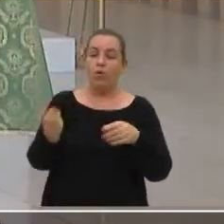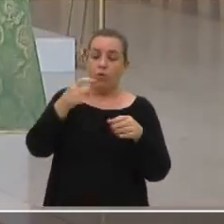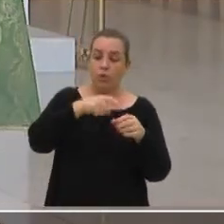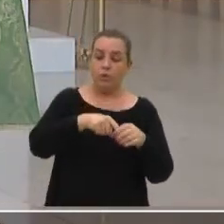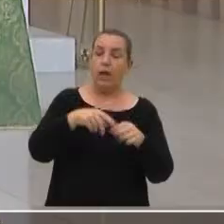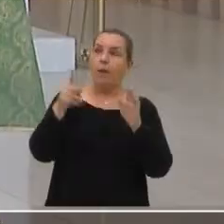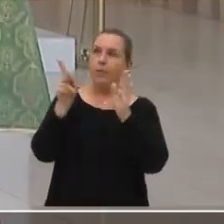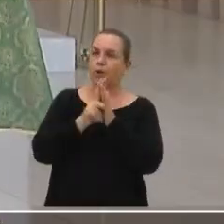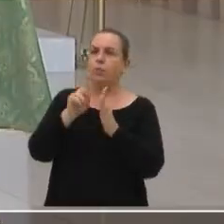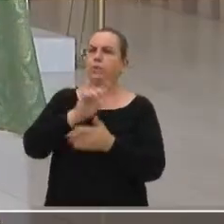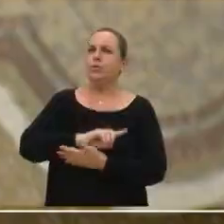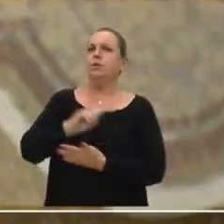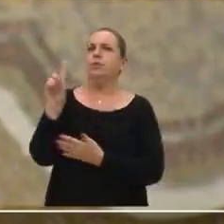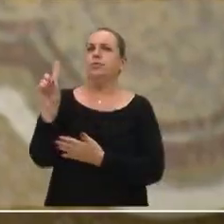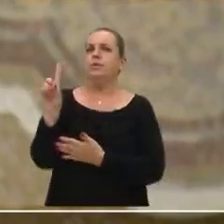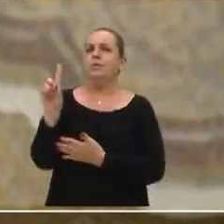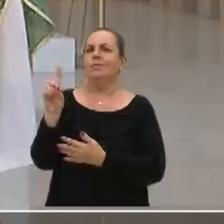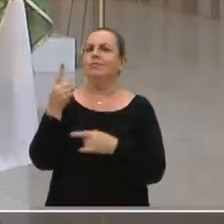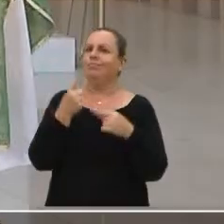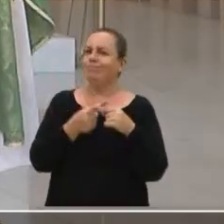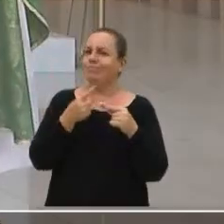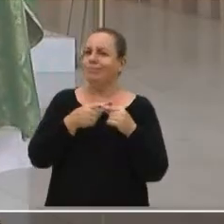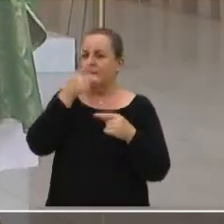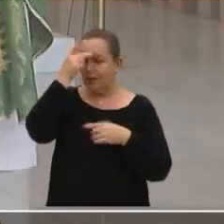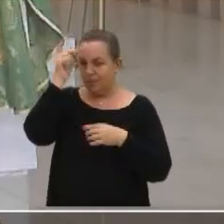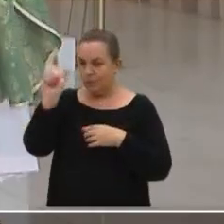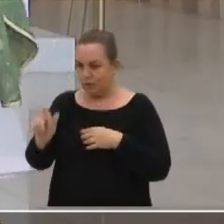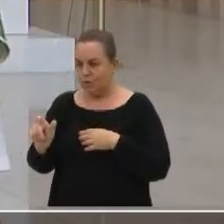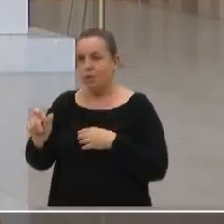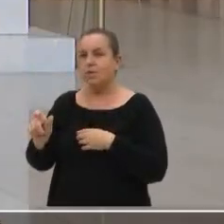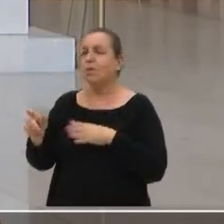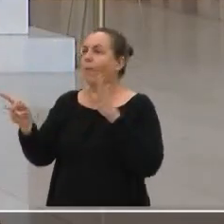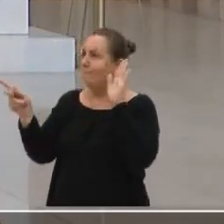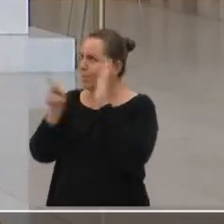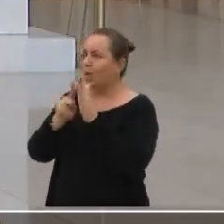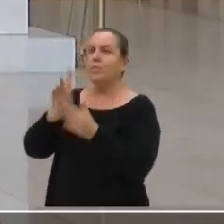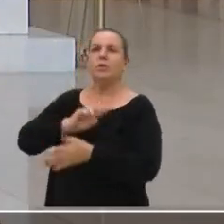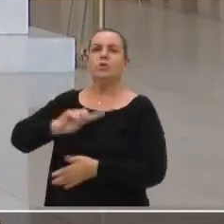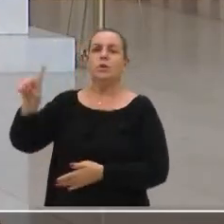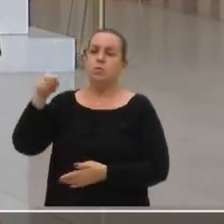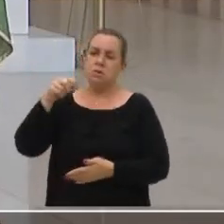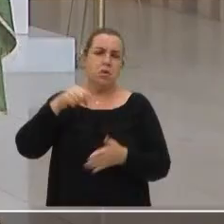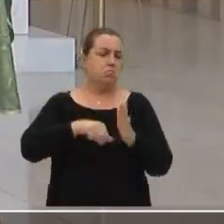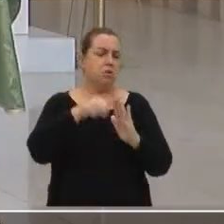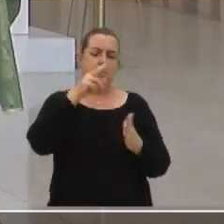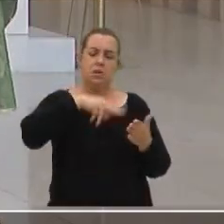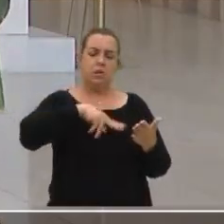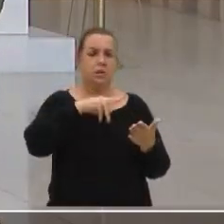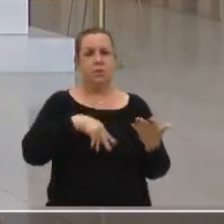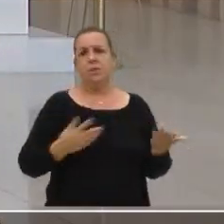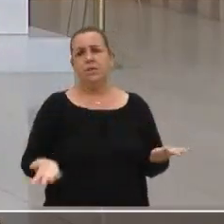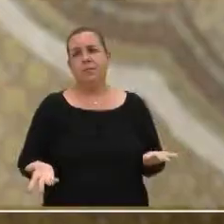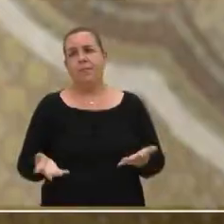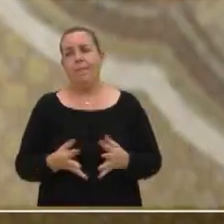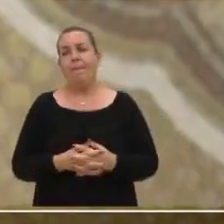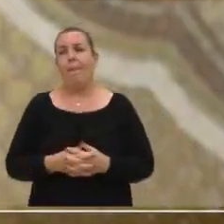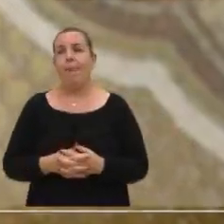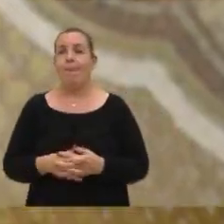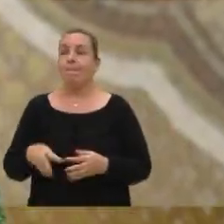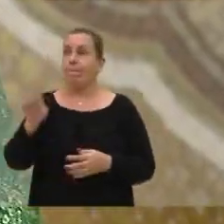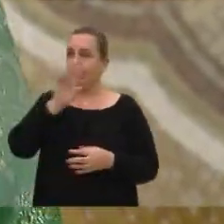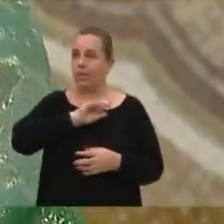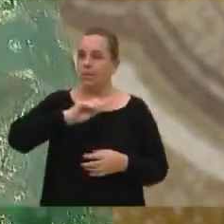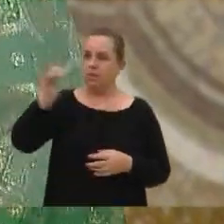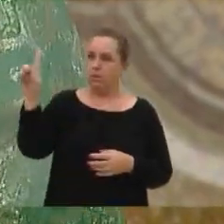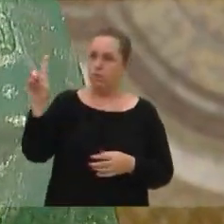Deus. Porque o homem pertence a Deus. Aqui vem a primeira leitura. Que Deus se